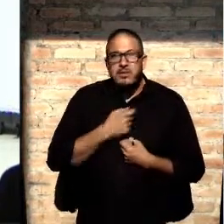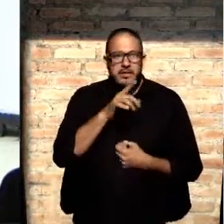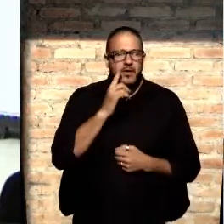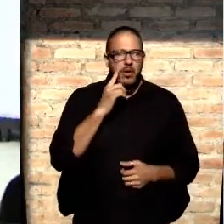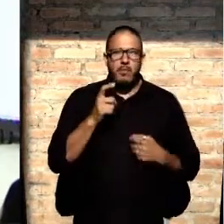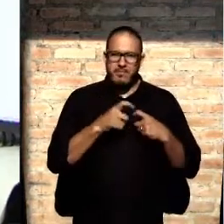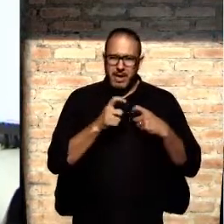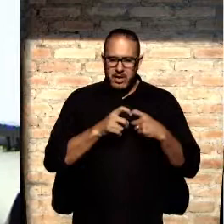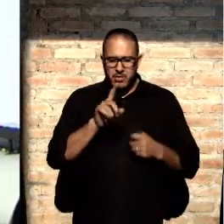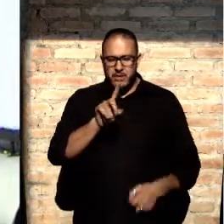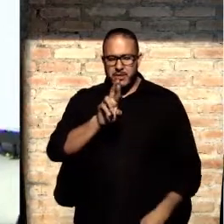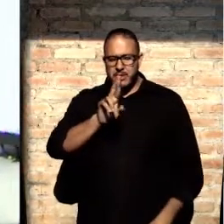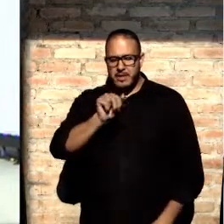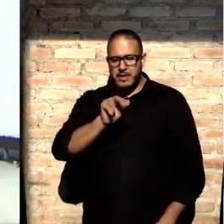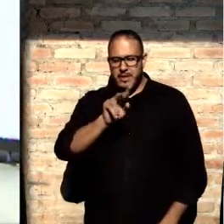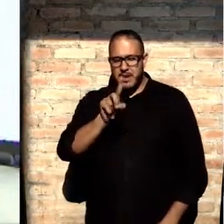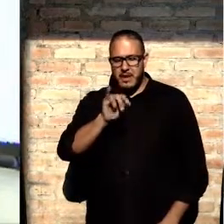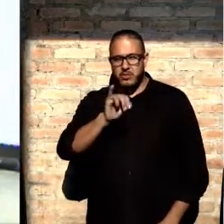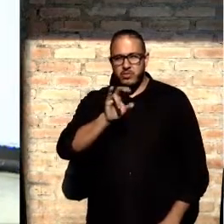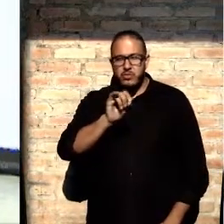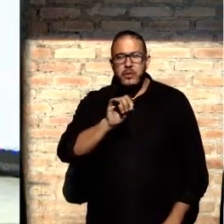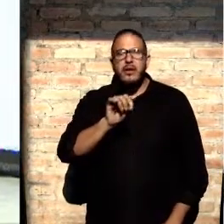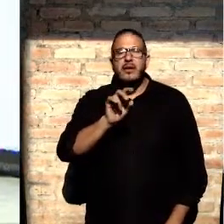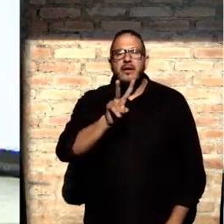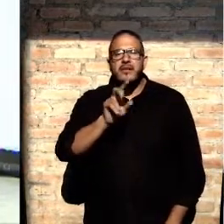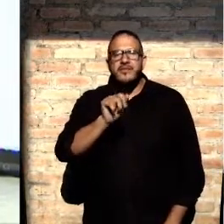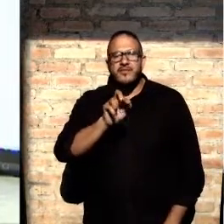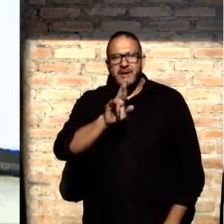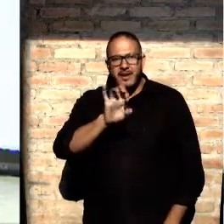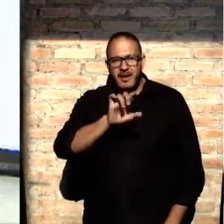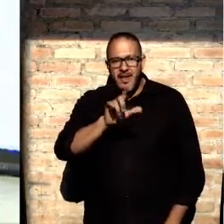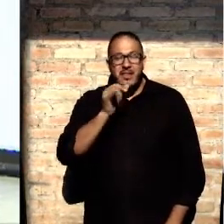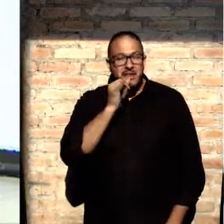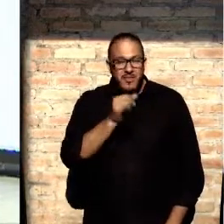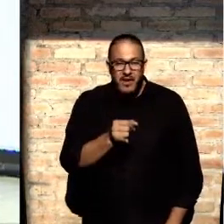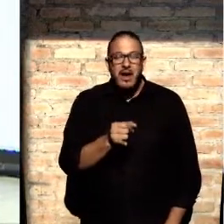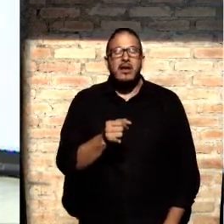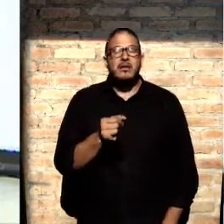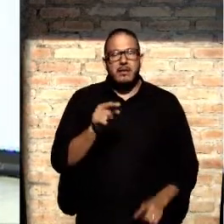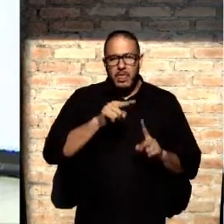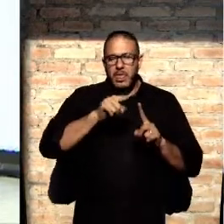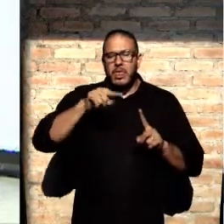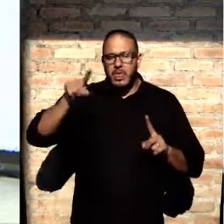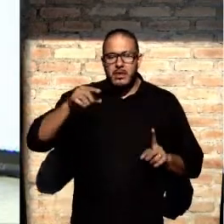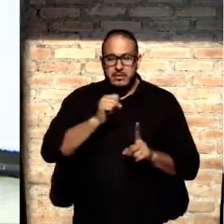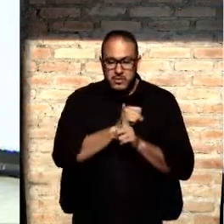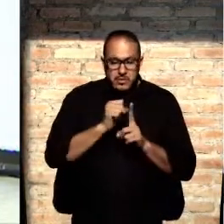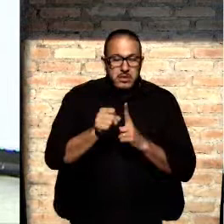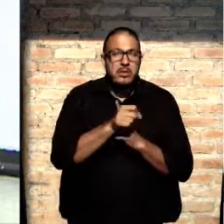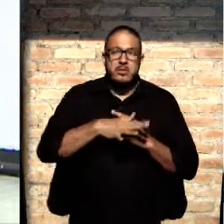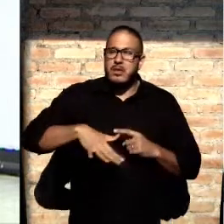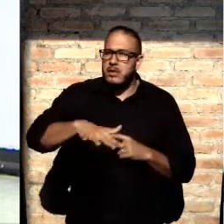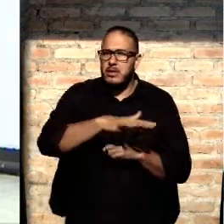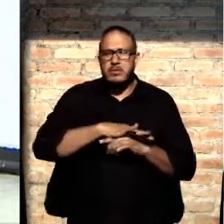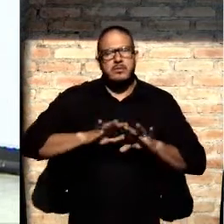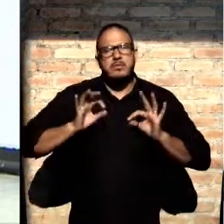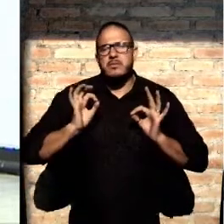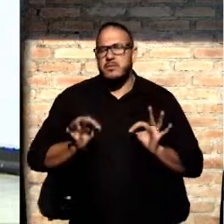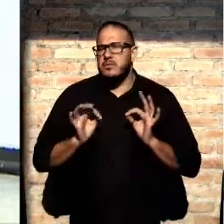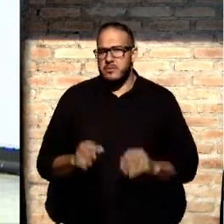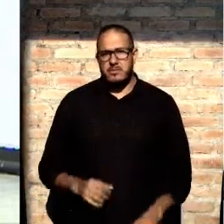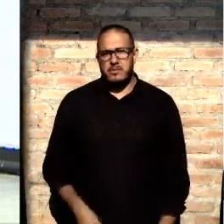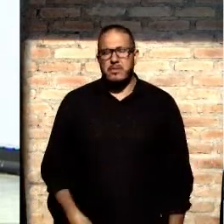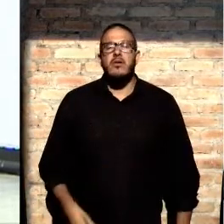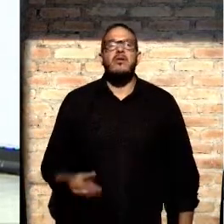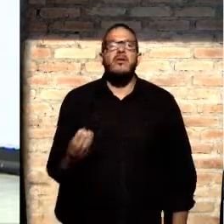jeito é ele fala de uma sociedade absurda uma sociedade absurda como é